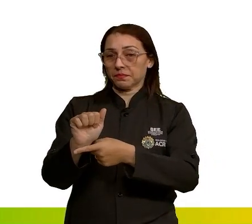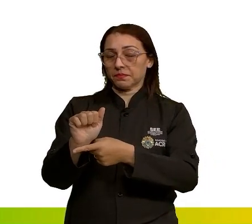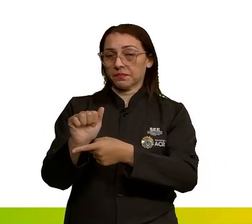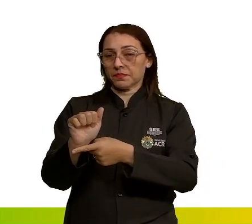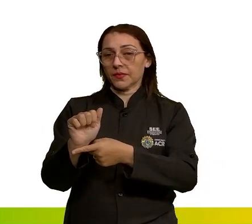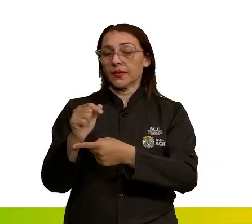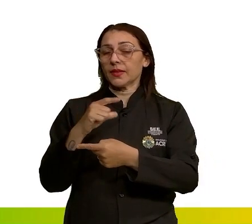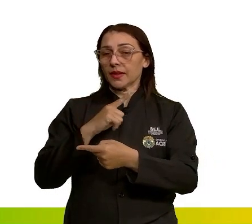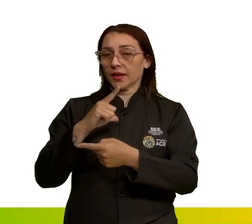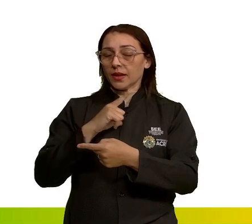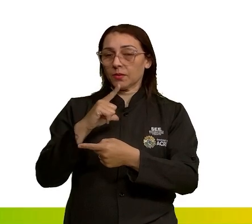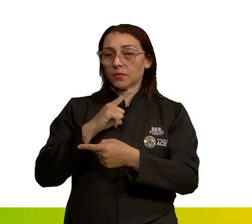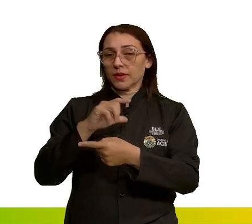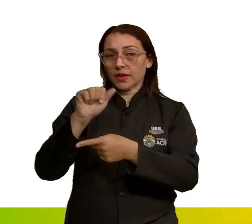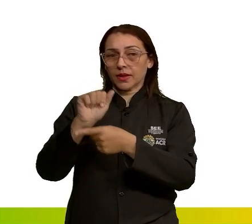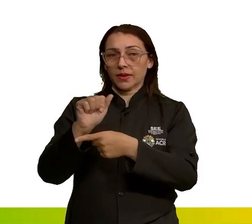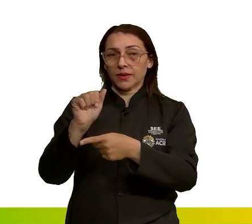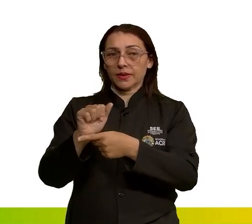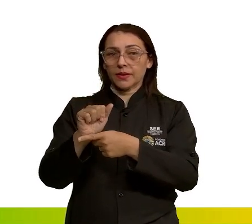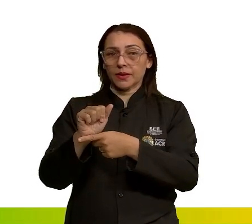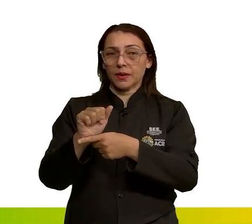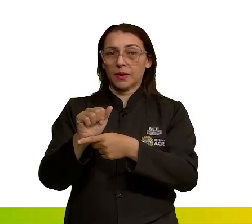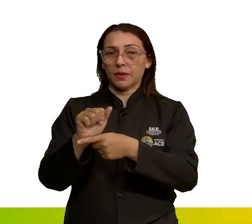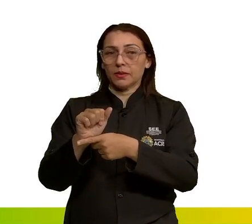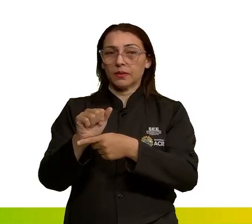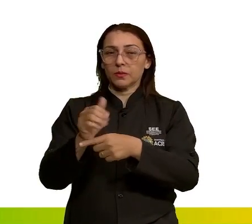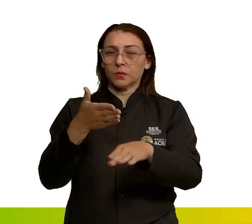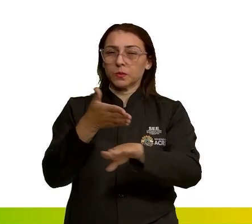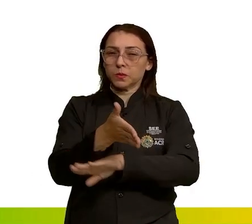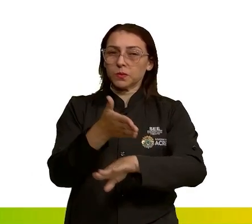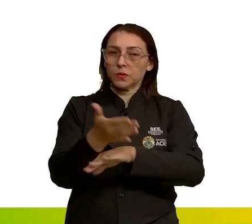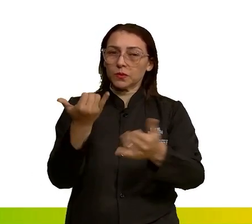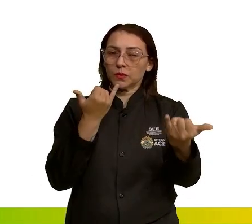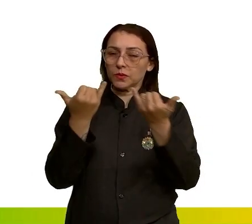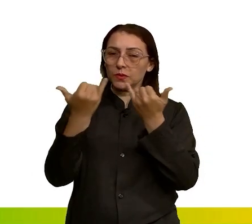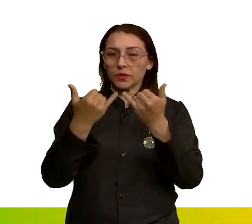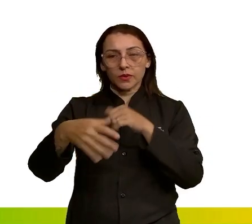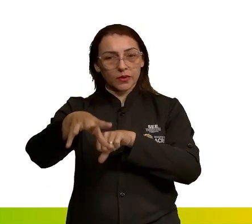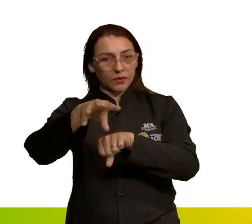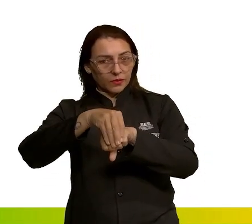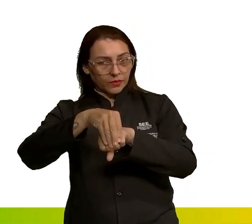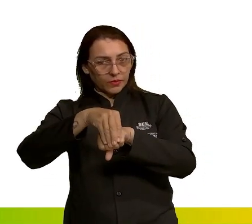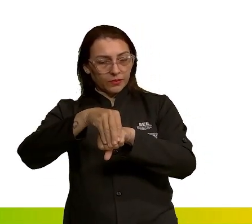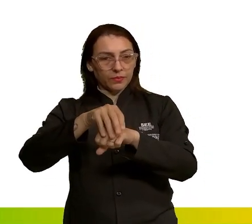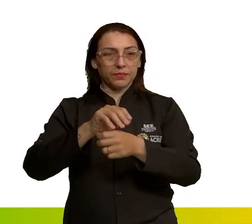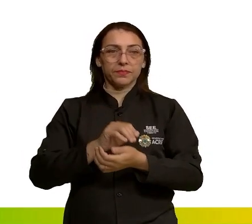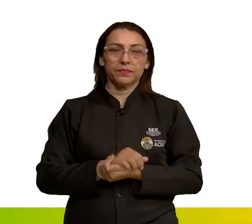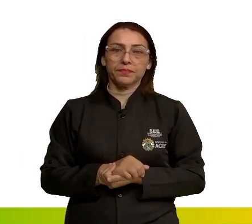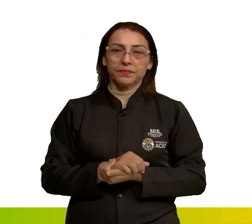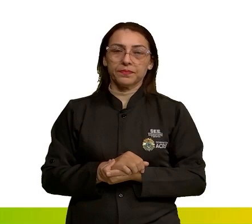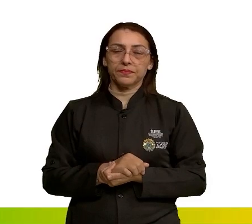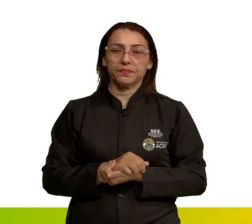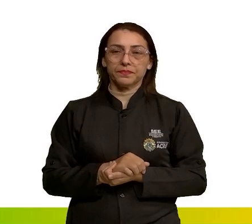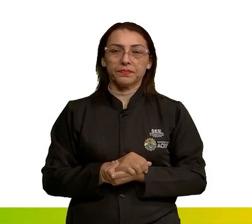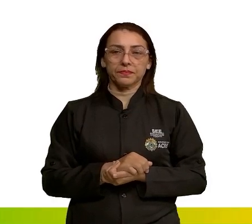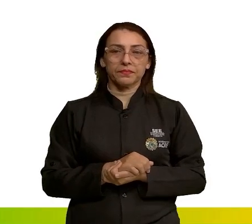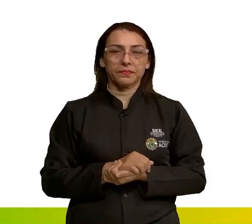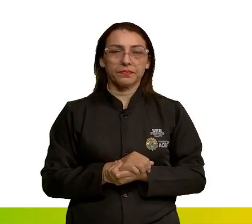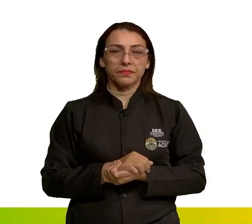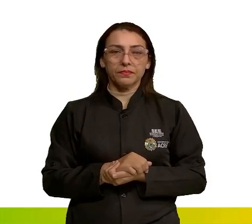Então, nós temos aí na letra A, maior acesso à informação e ao